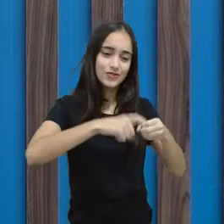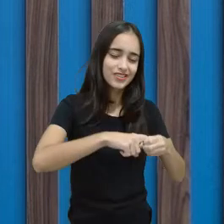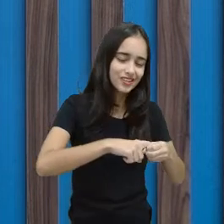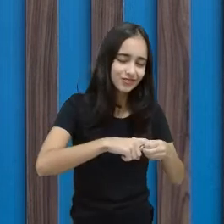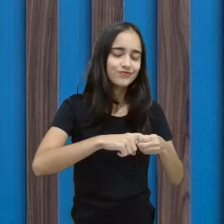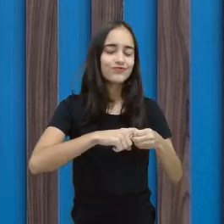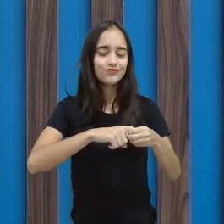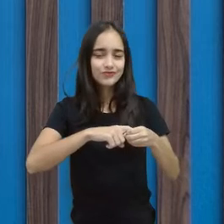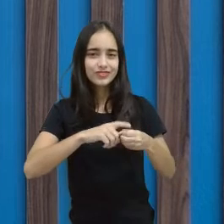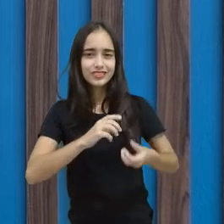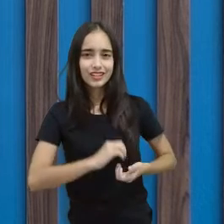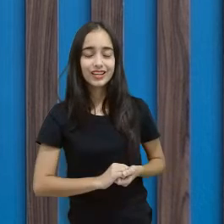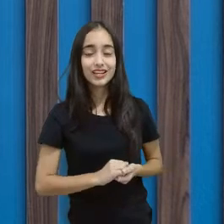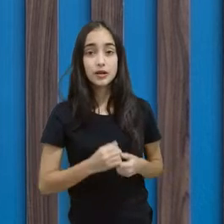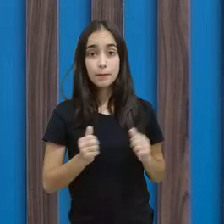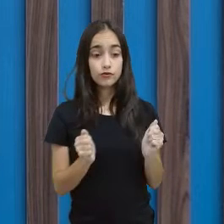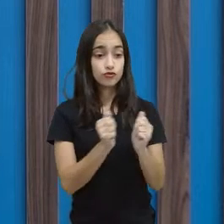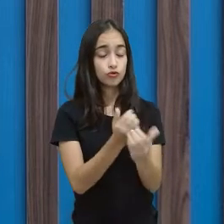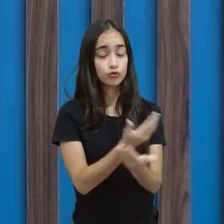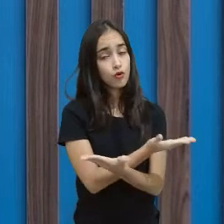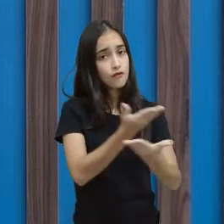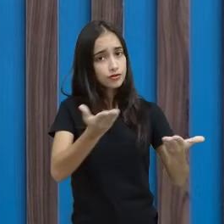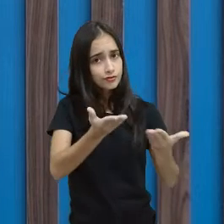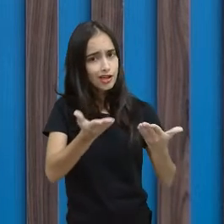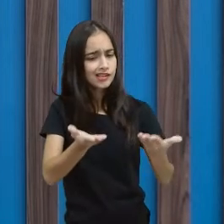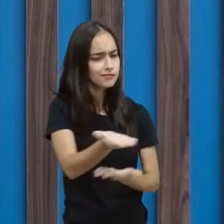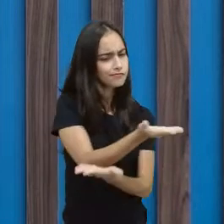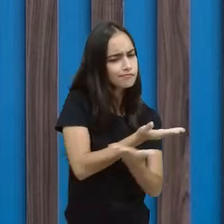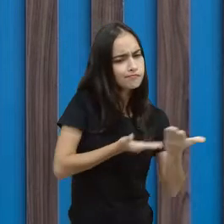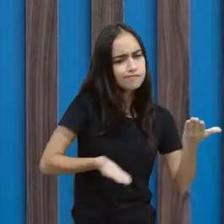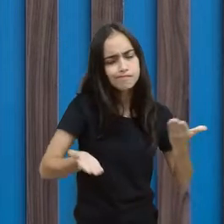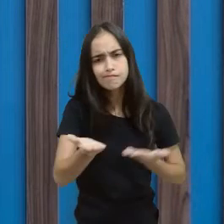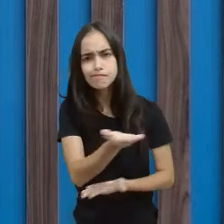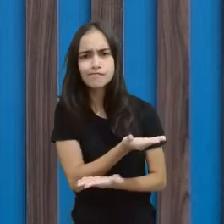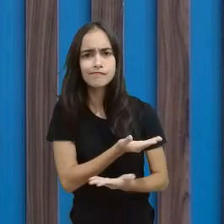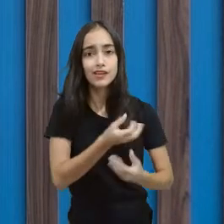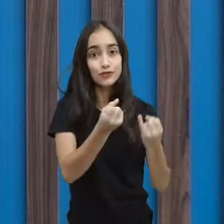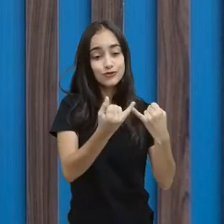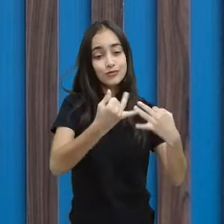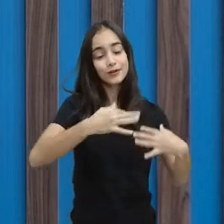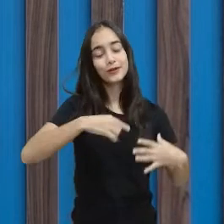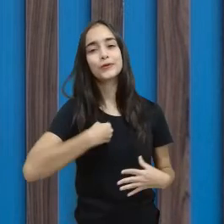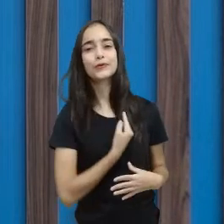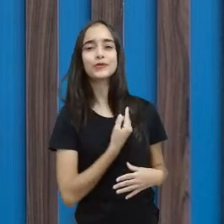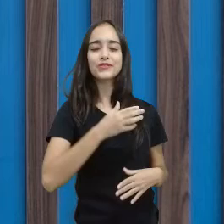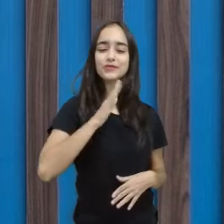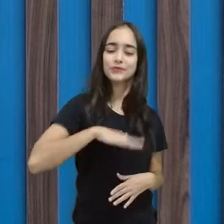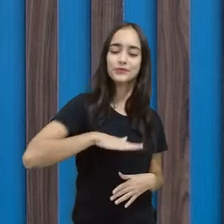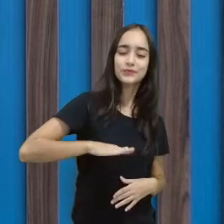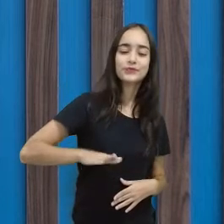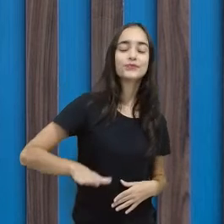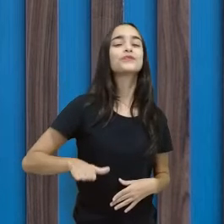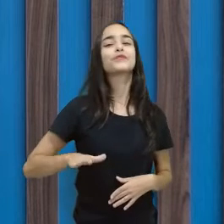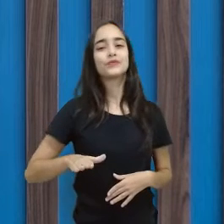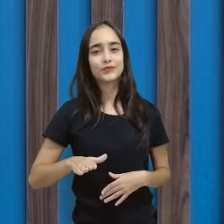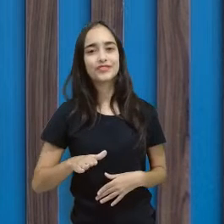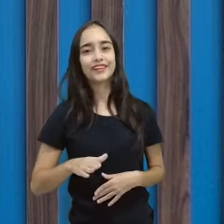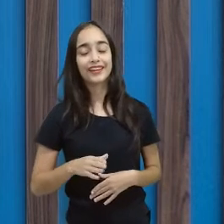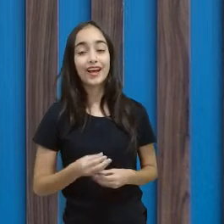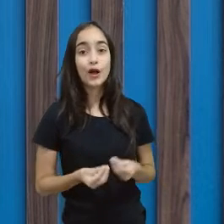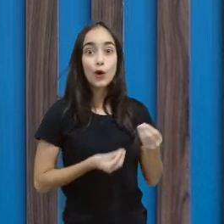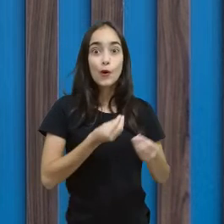dia mais perto de vocês, trocando algumas ideias, falando da infância da gente, quando a gente era menino, lá em